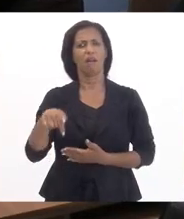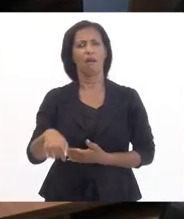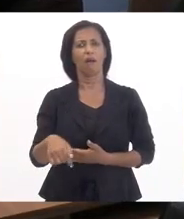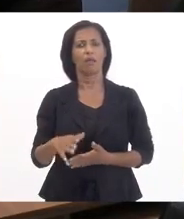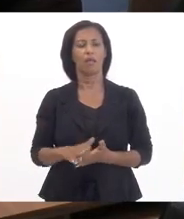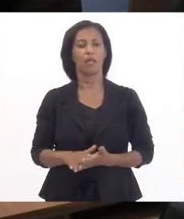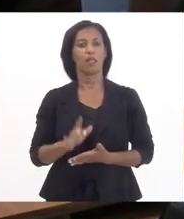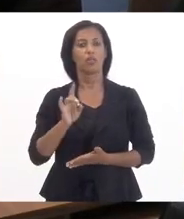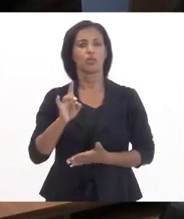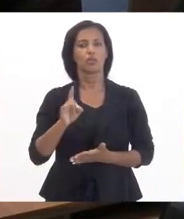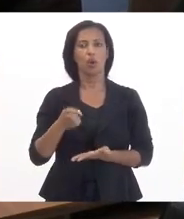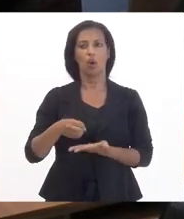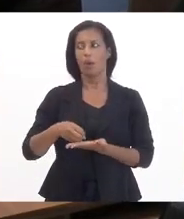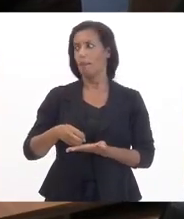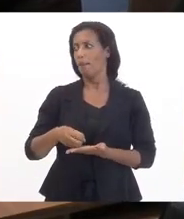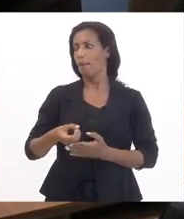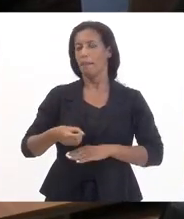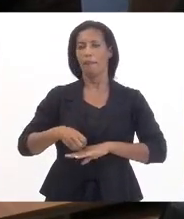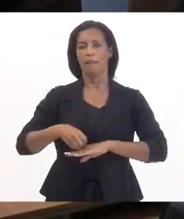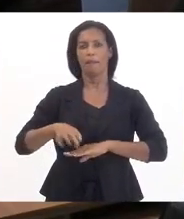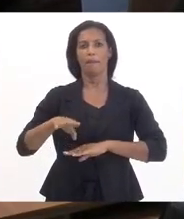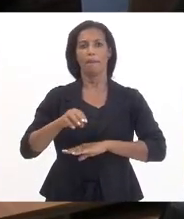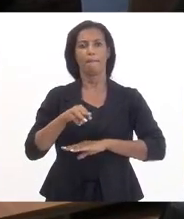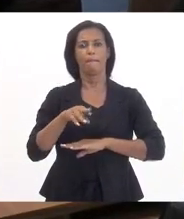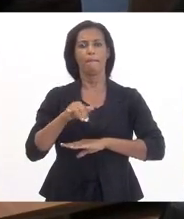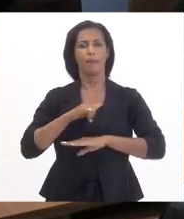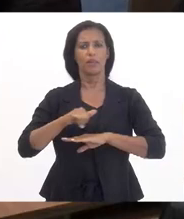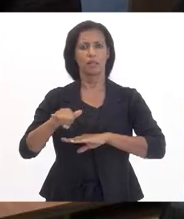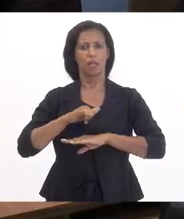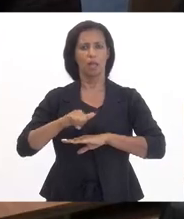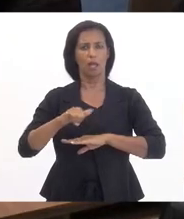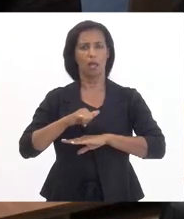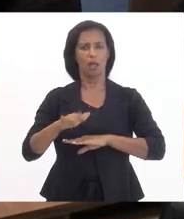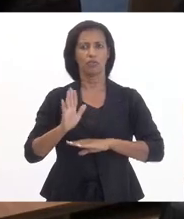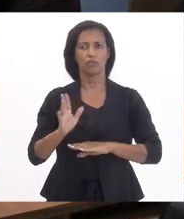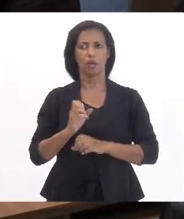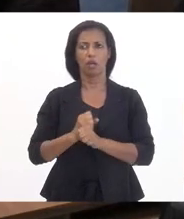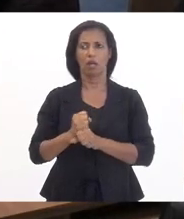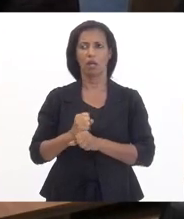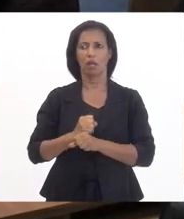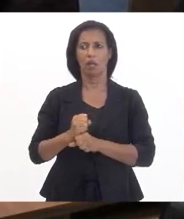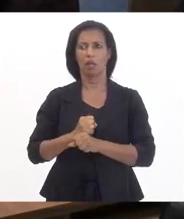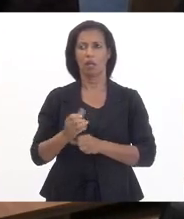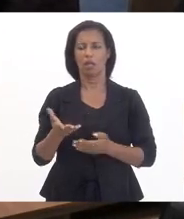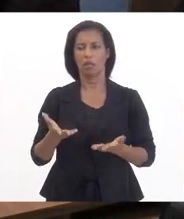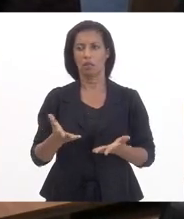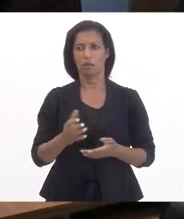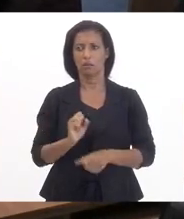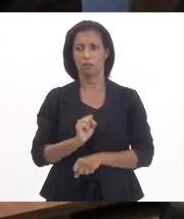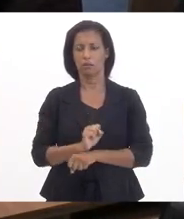das mensagens que estão há muitos anos sendo aguardados.